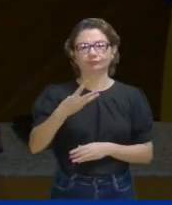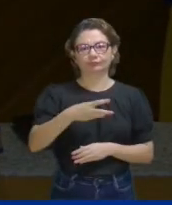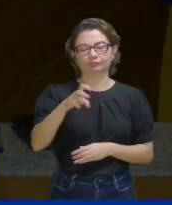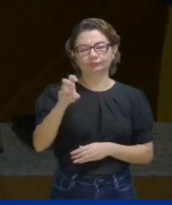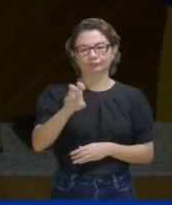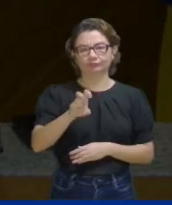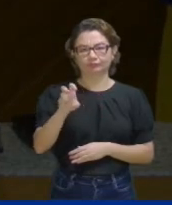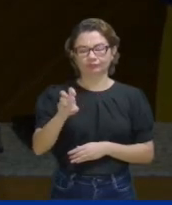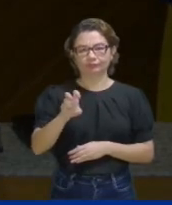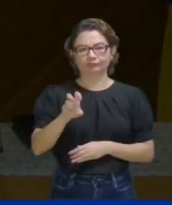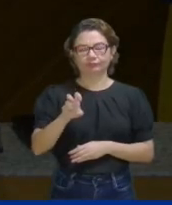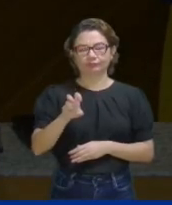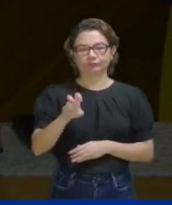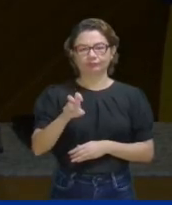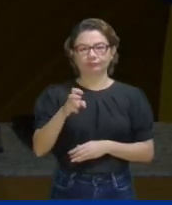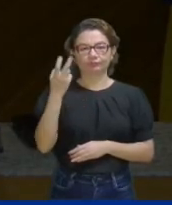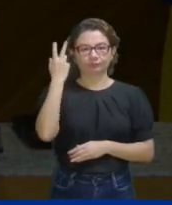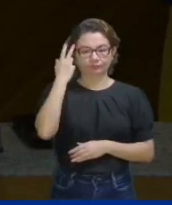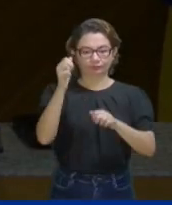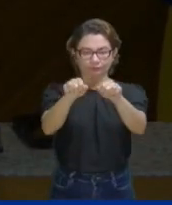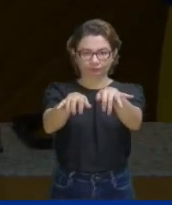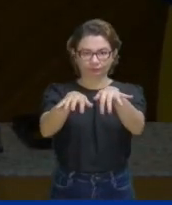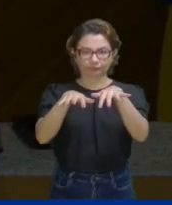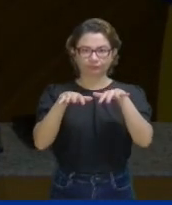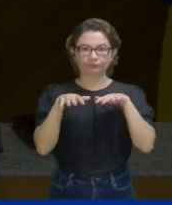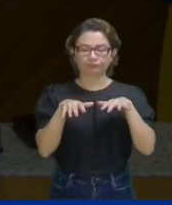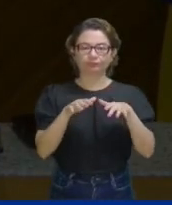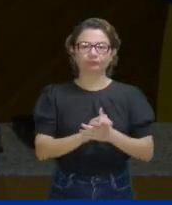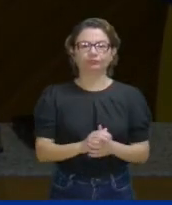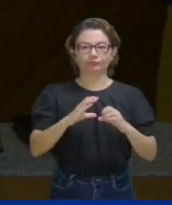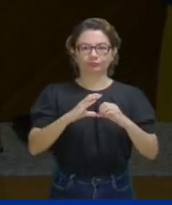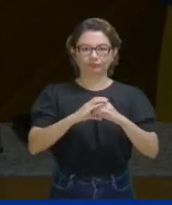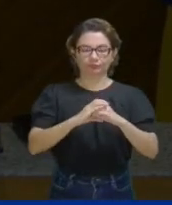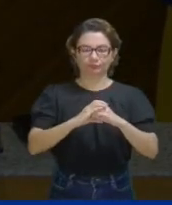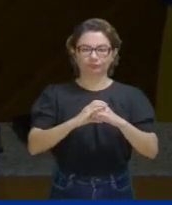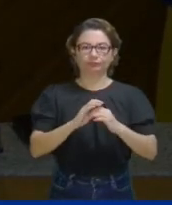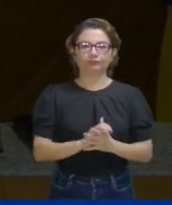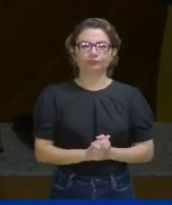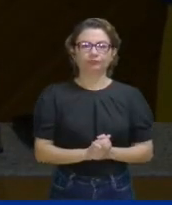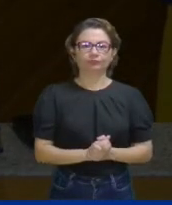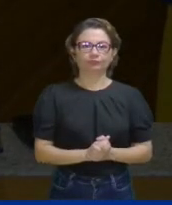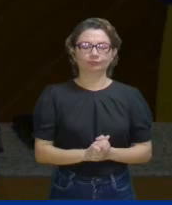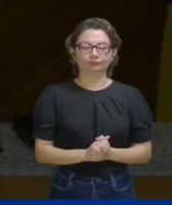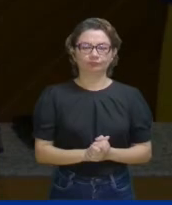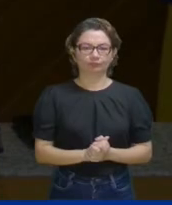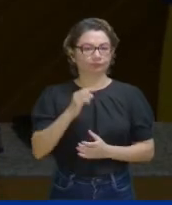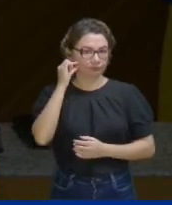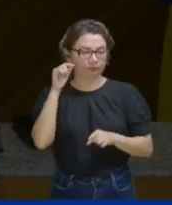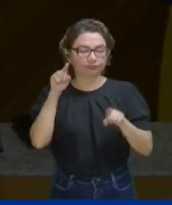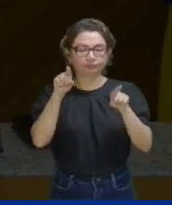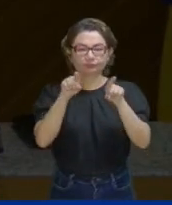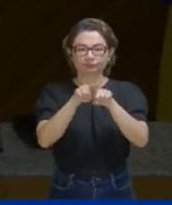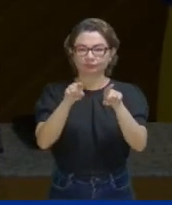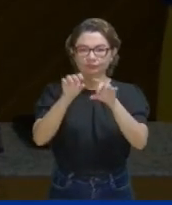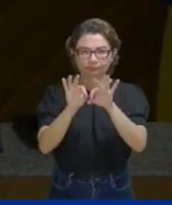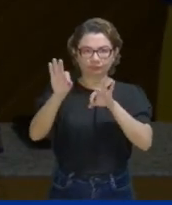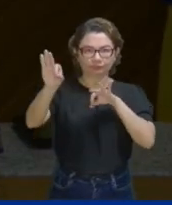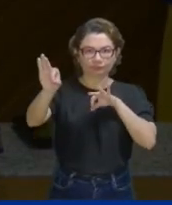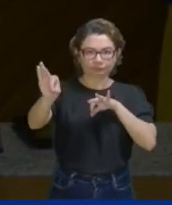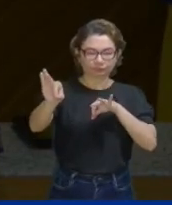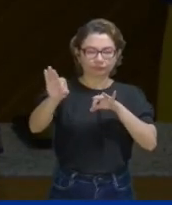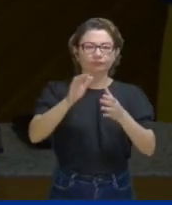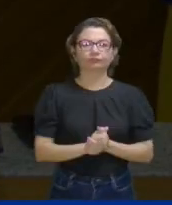intérpretes. 35ª Sessão Judiciária Permanece o Ordinária foco no do desembargador Tribunal Carmo Antônio, Regional Eleitoral do presidente Amapá, a ser Tribunal Regional realizada na Eleitoral do Amapá. modalidade híbrida,